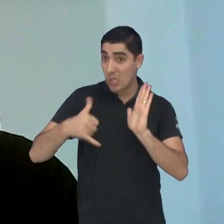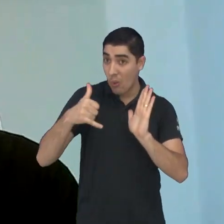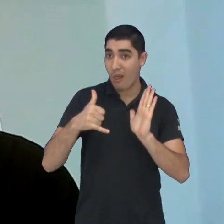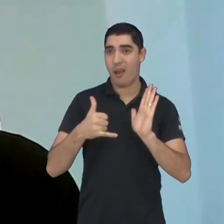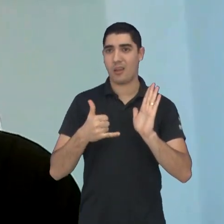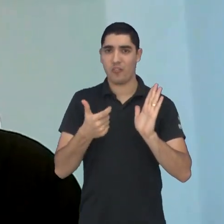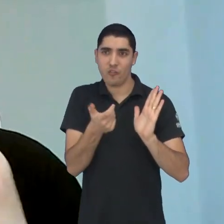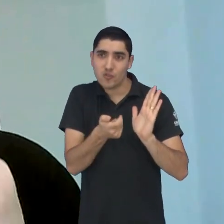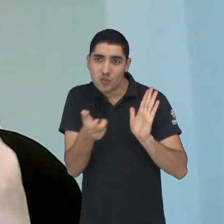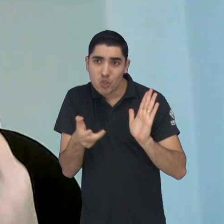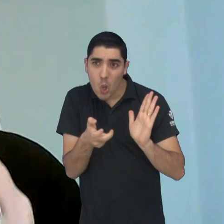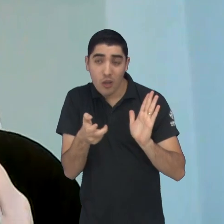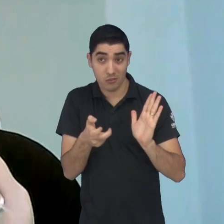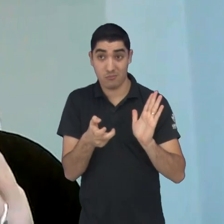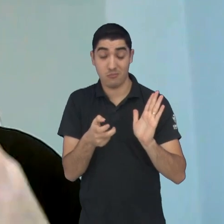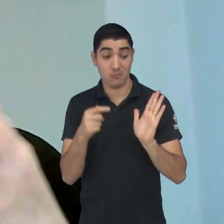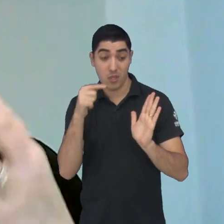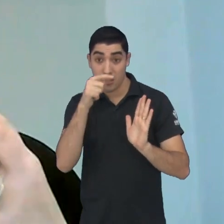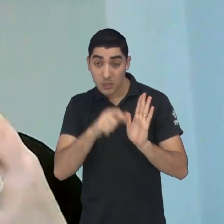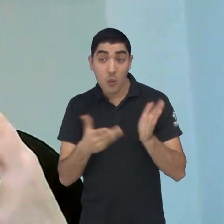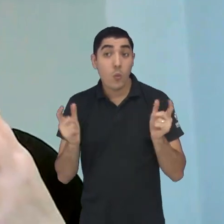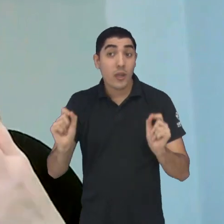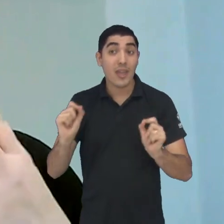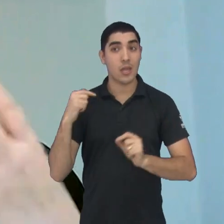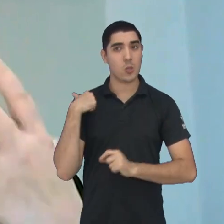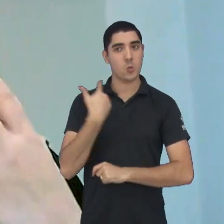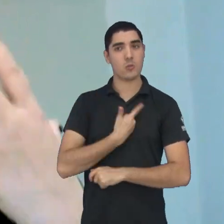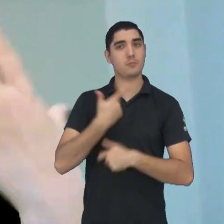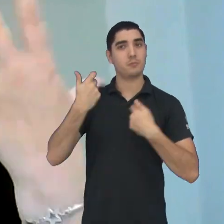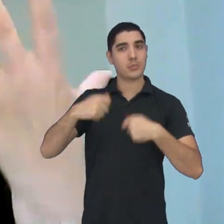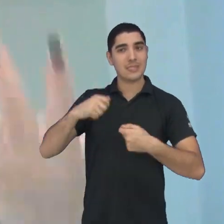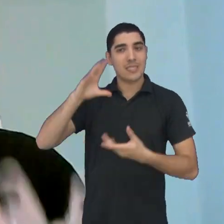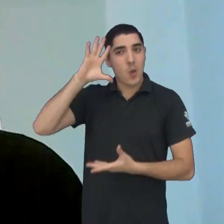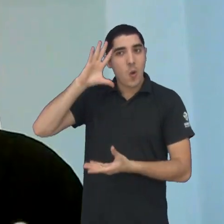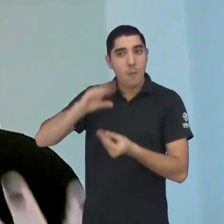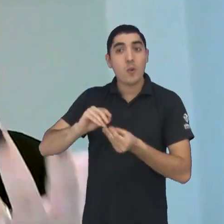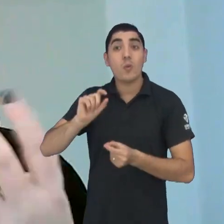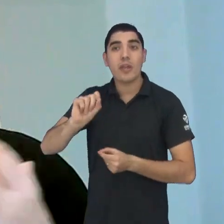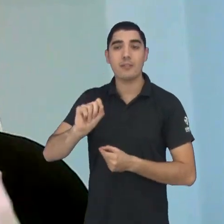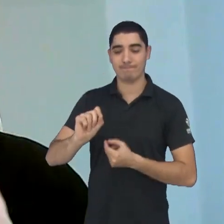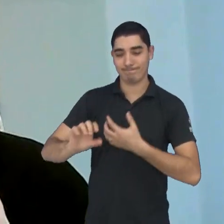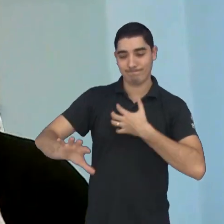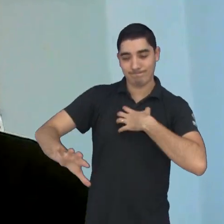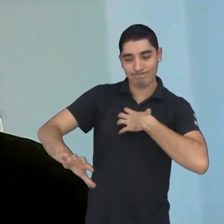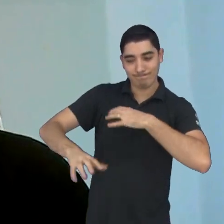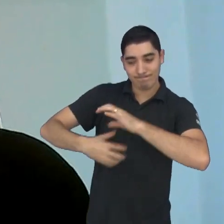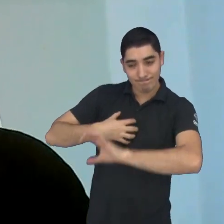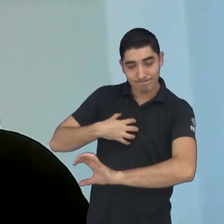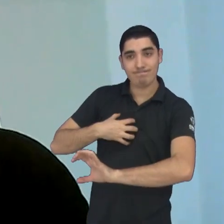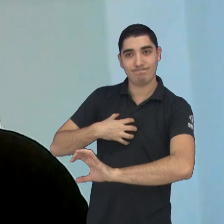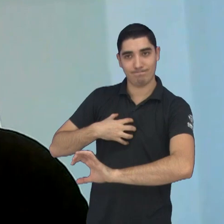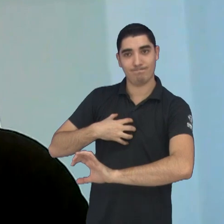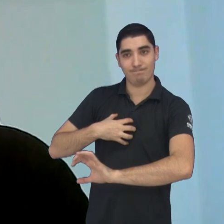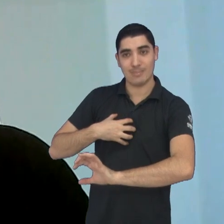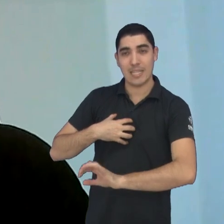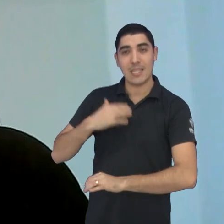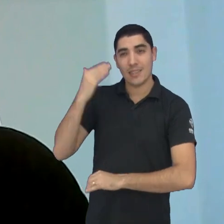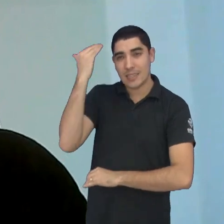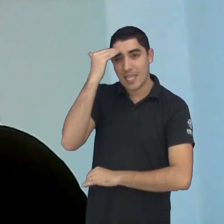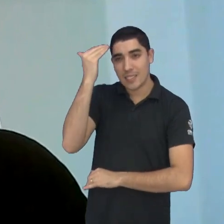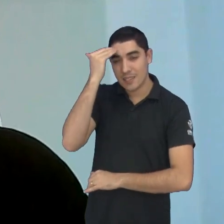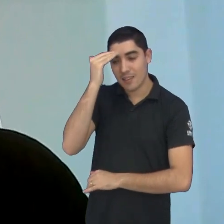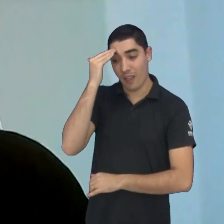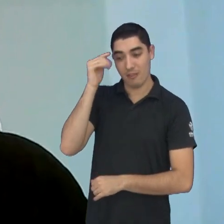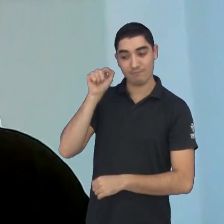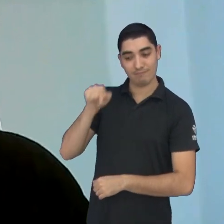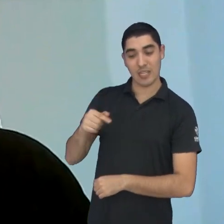eu preciso de verdade ter uma empatia a eles, no sentido de,